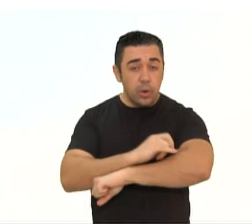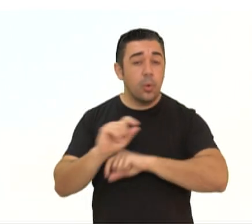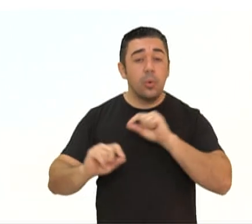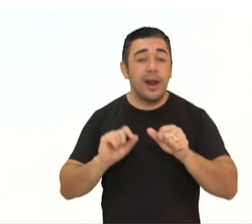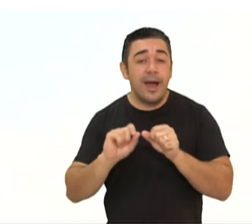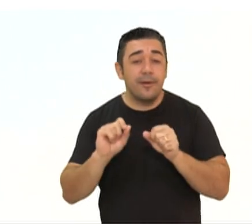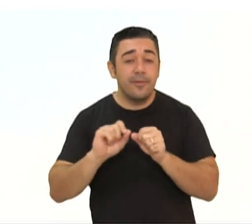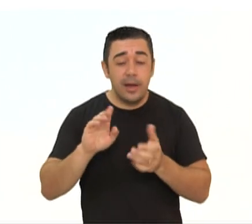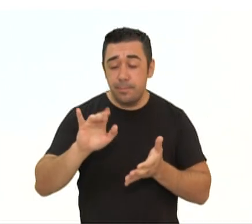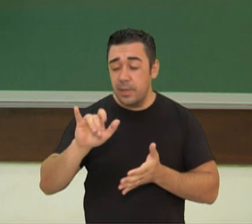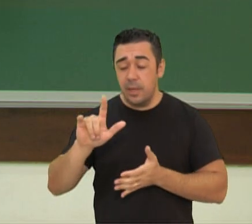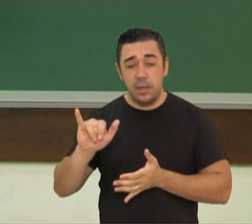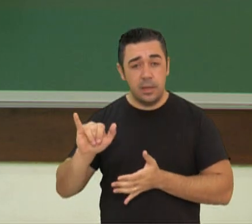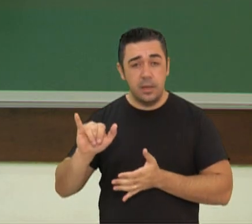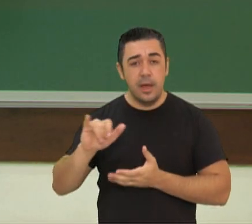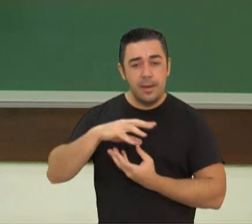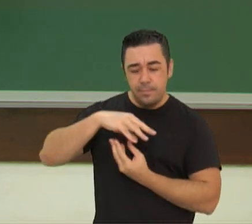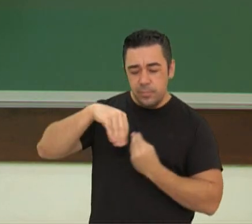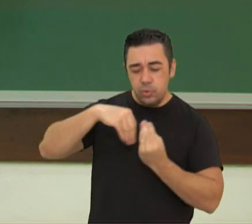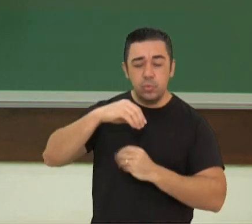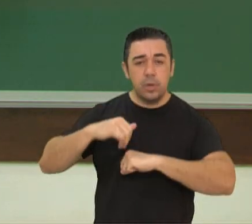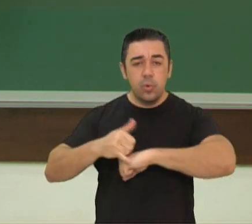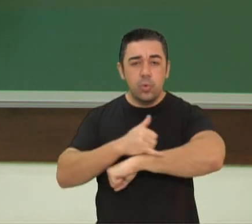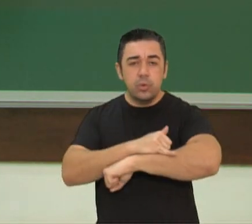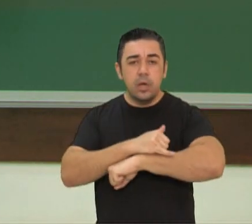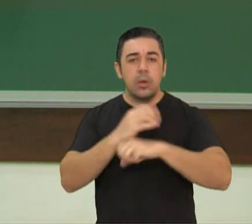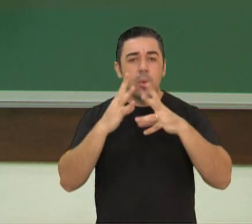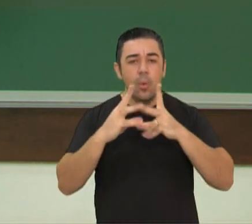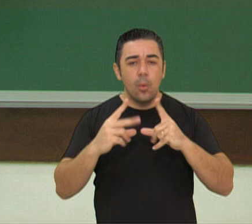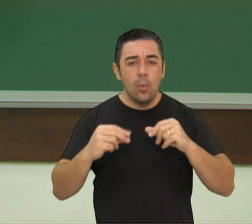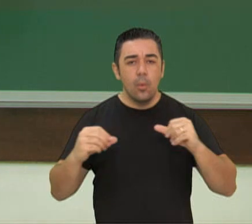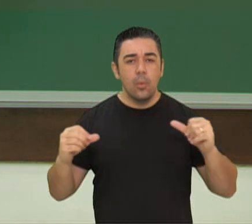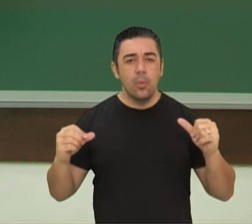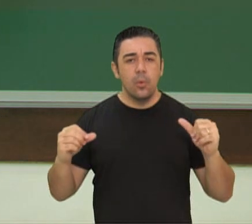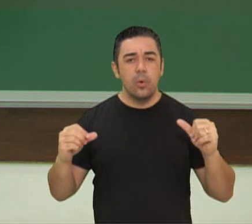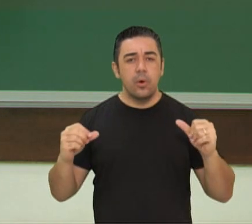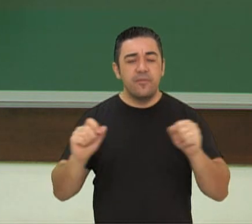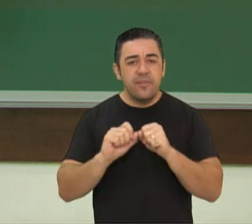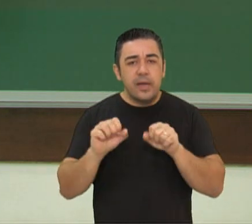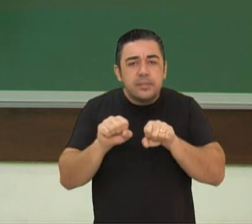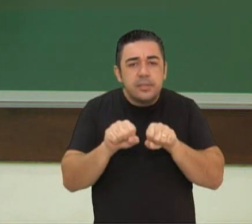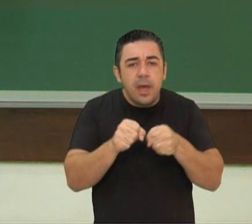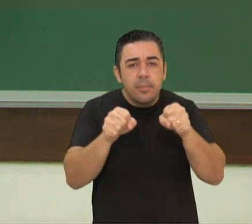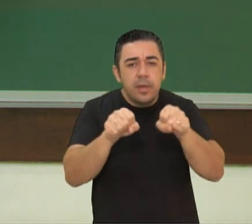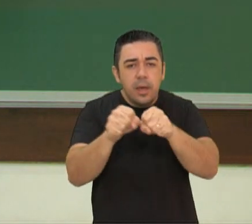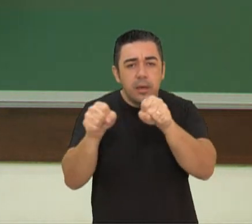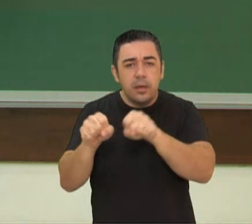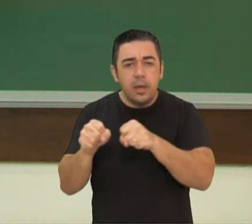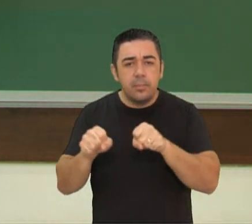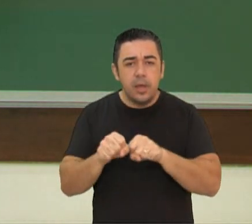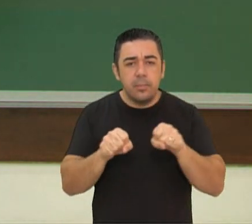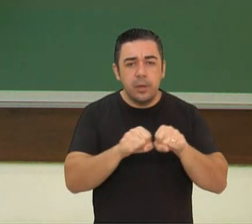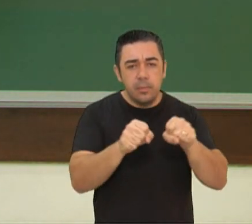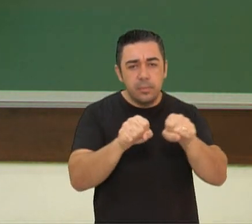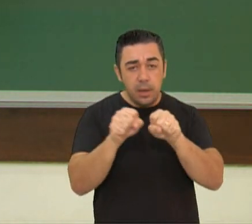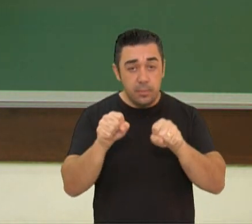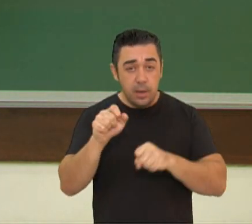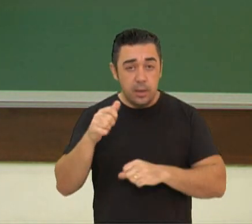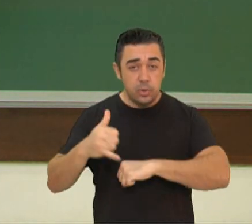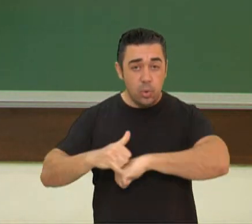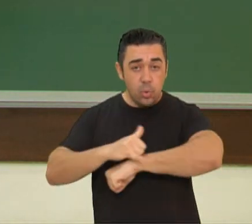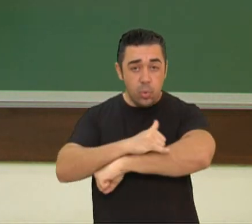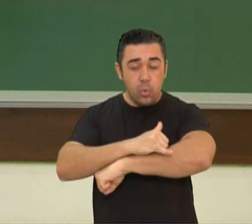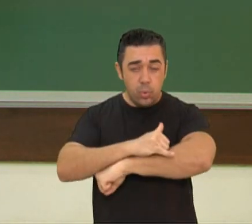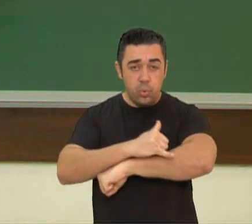dizer isso, emulsificar gorduras? Quer dizer soltar, deixar as gorduras menores para facilitar o processo da